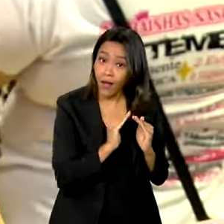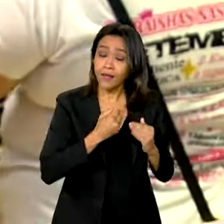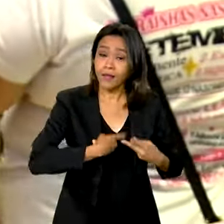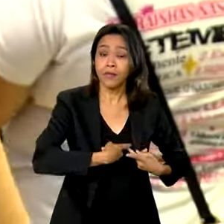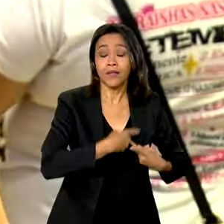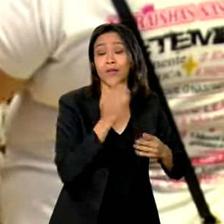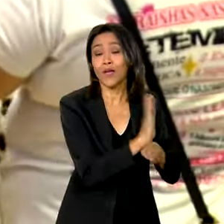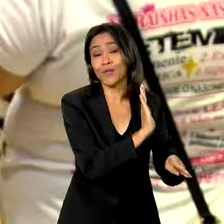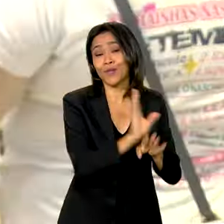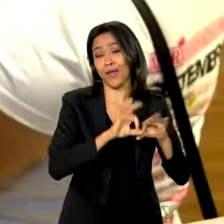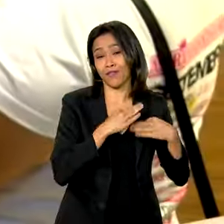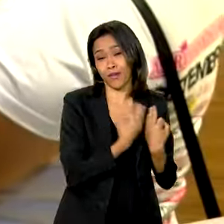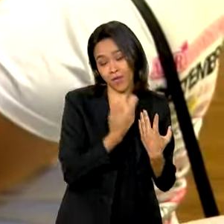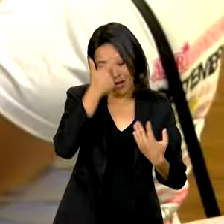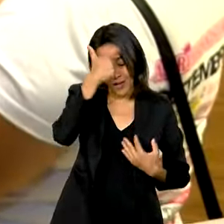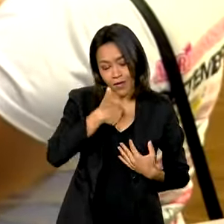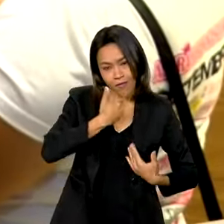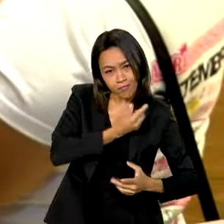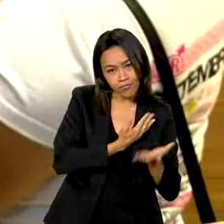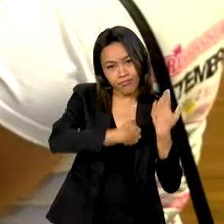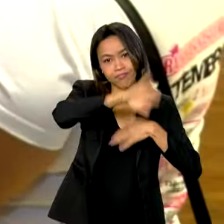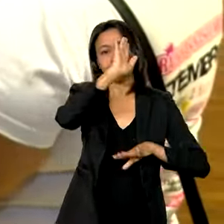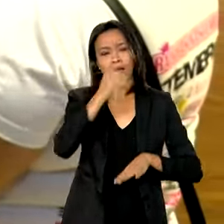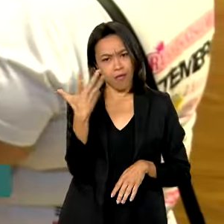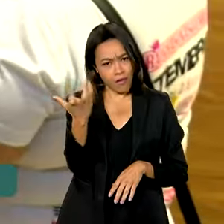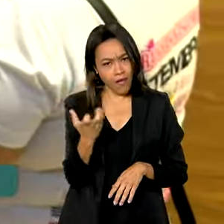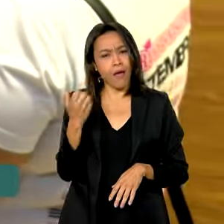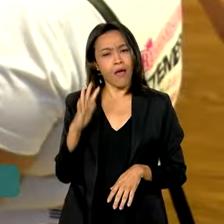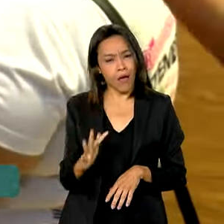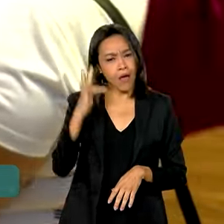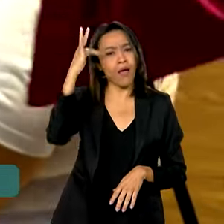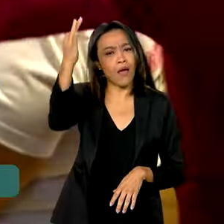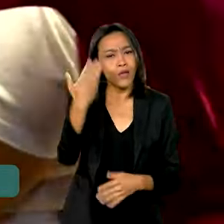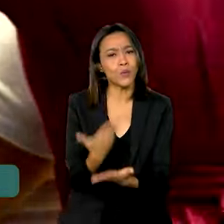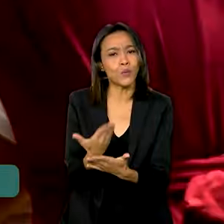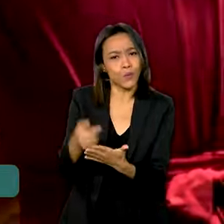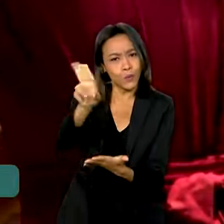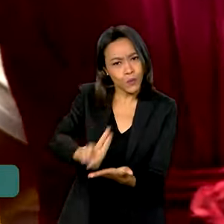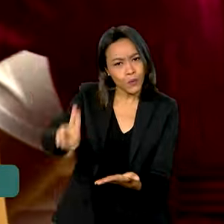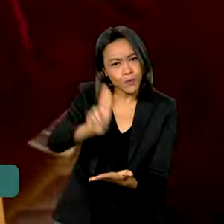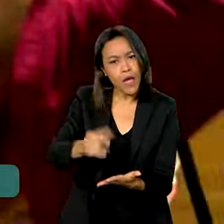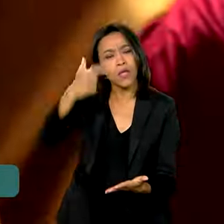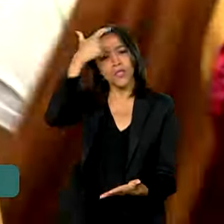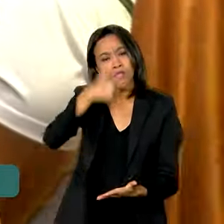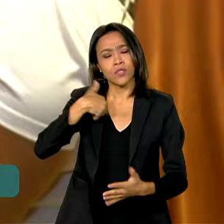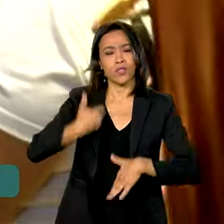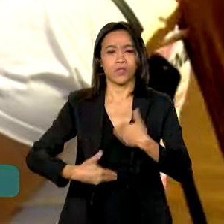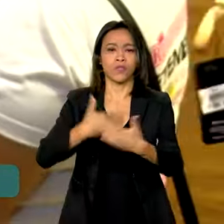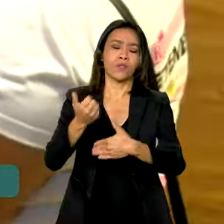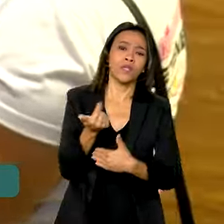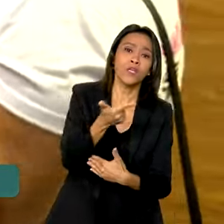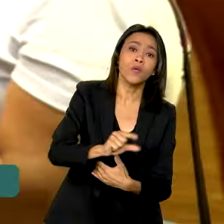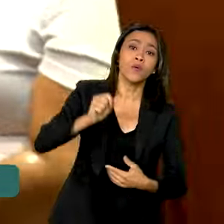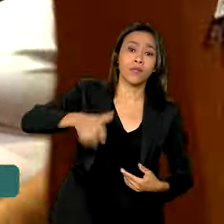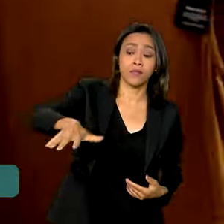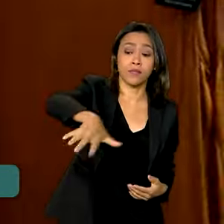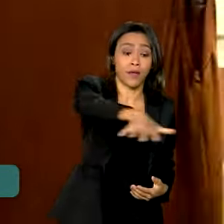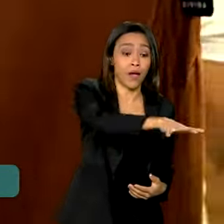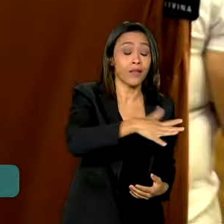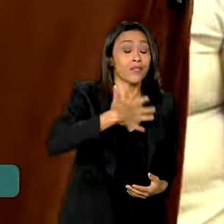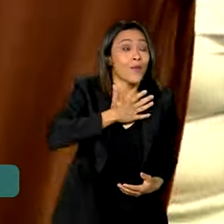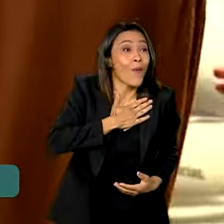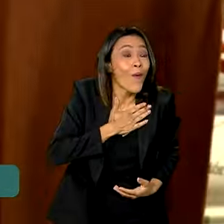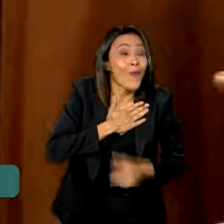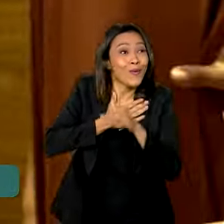evoluir cada vez mais, com certeza. Pretendo sim fazer faculdade, né? Crescer cada vez mais. E outras áreas que eu também gosto, né? Dados